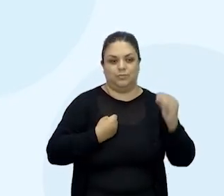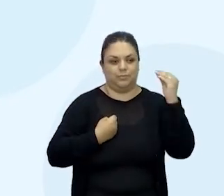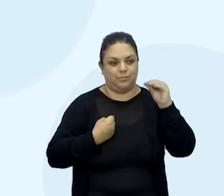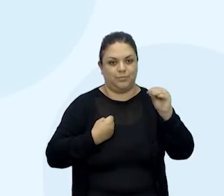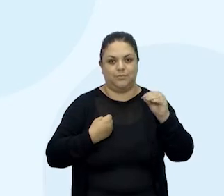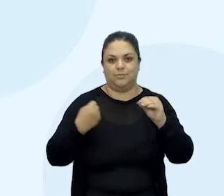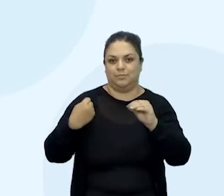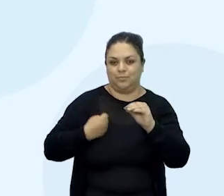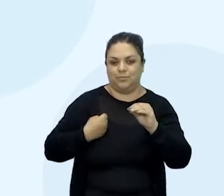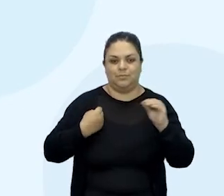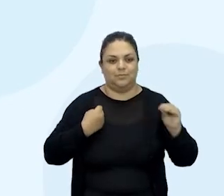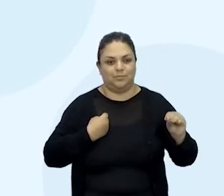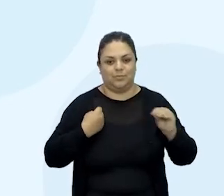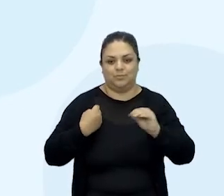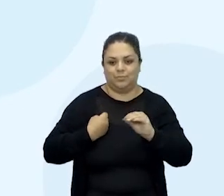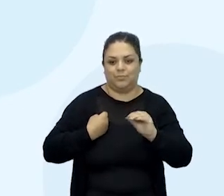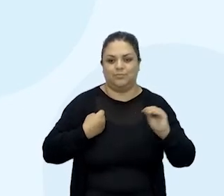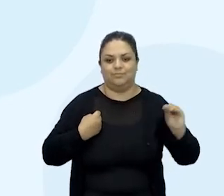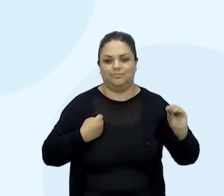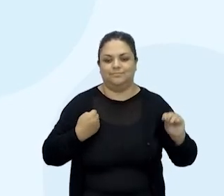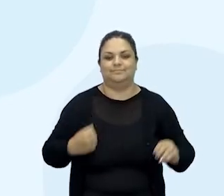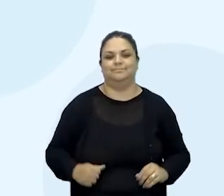valor da